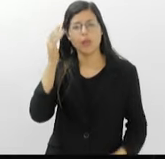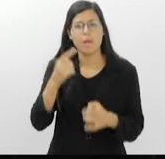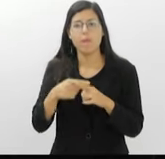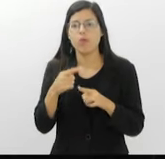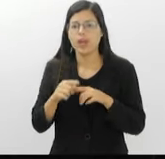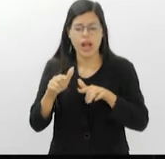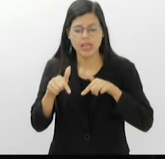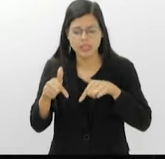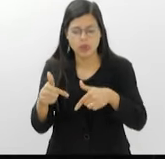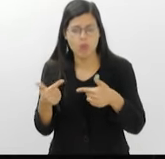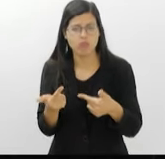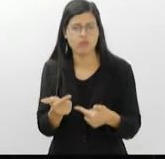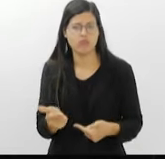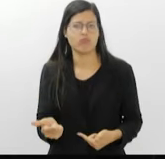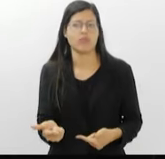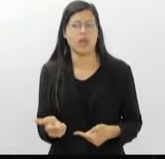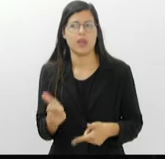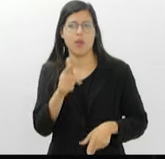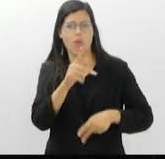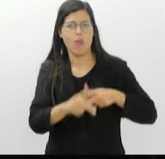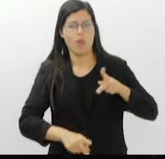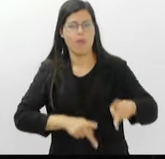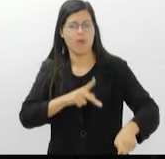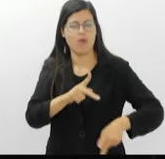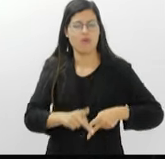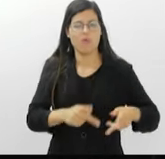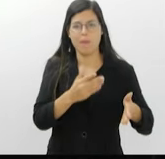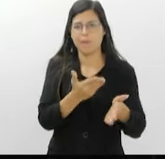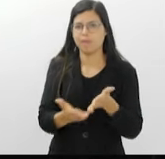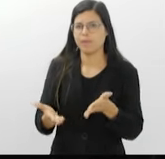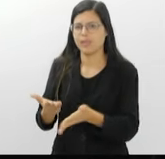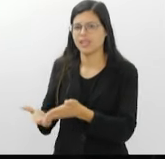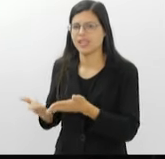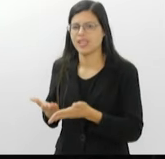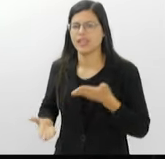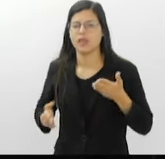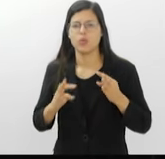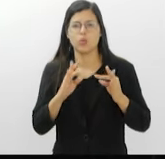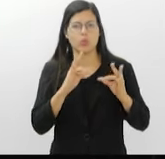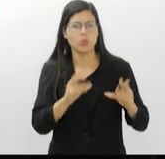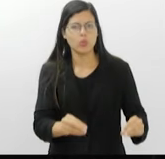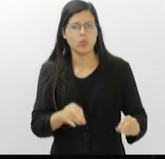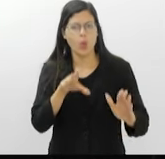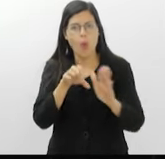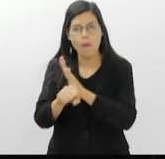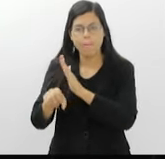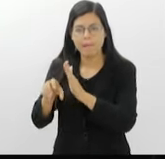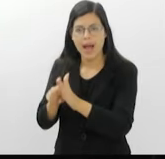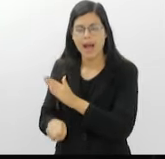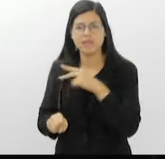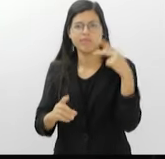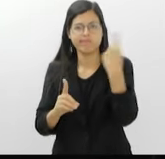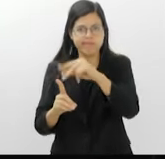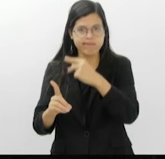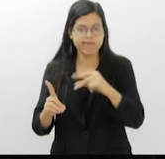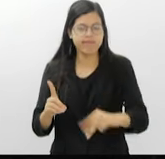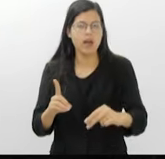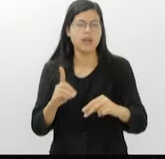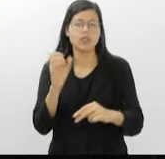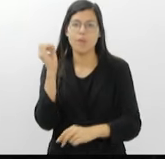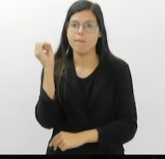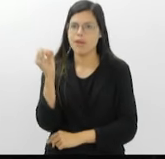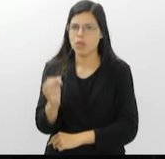E a população perdendo tudo que tem, sendo roubada, agredido, de